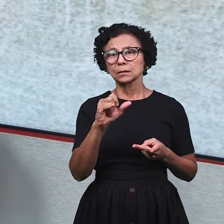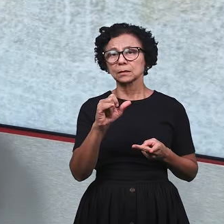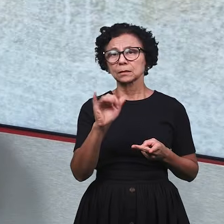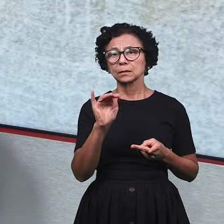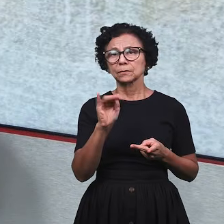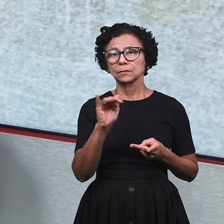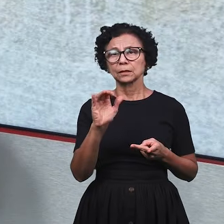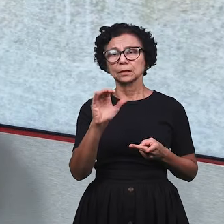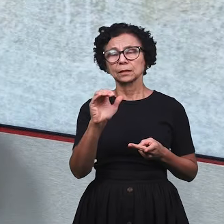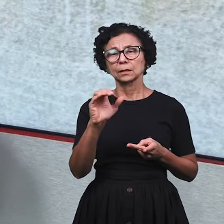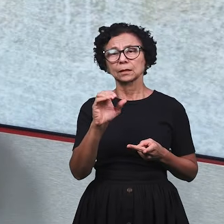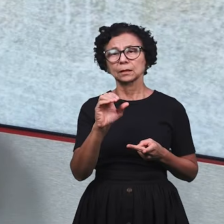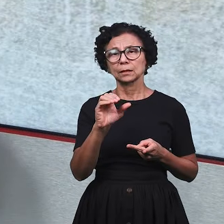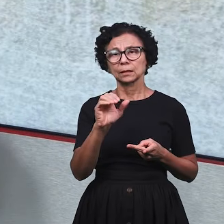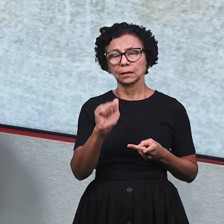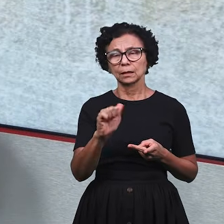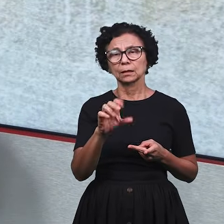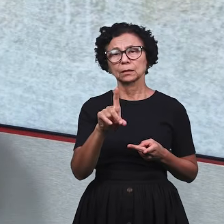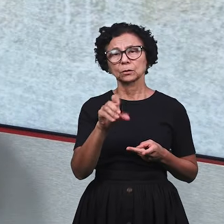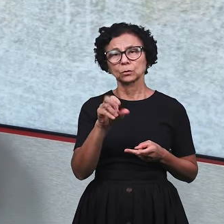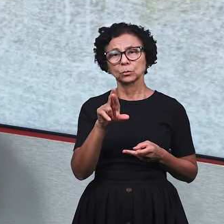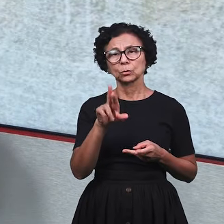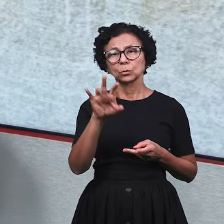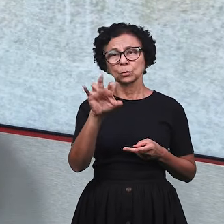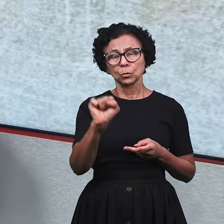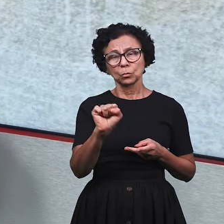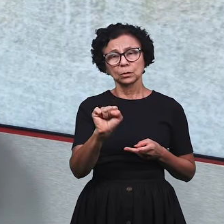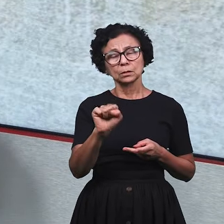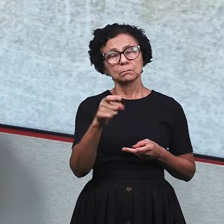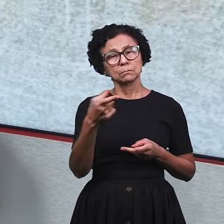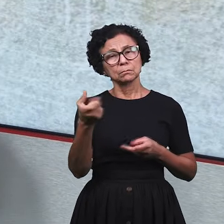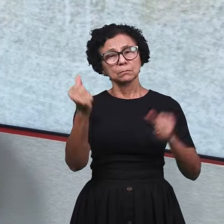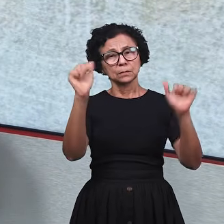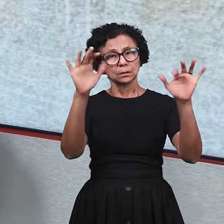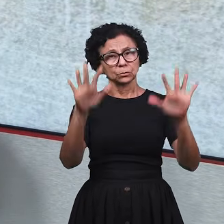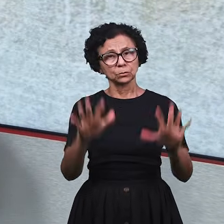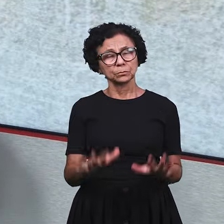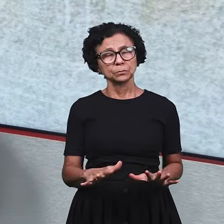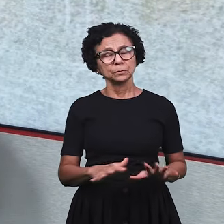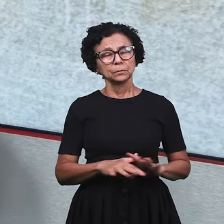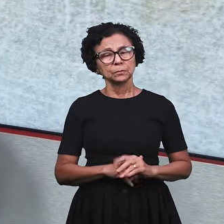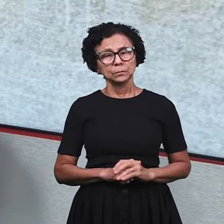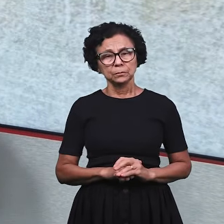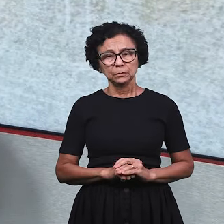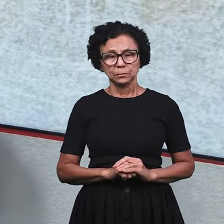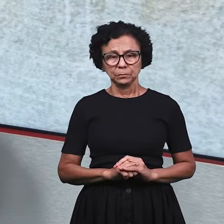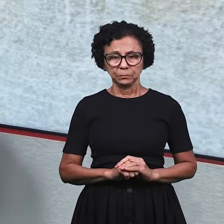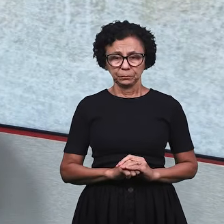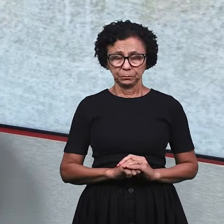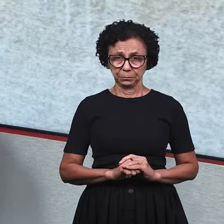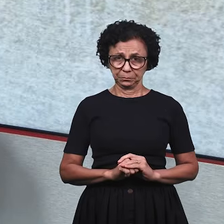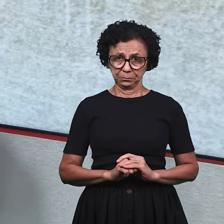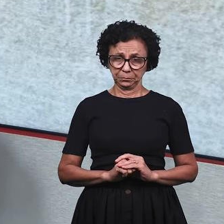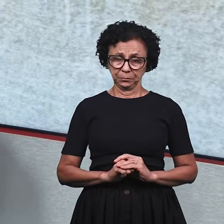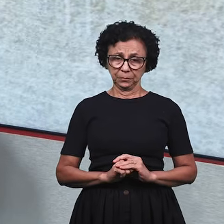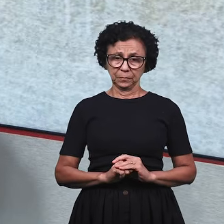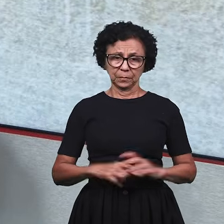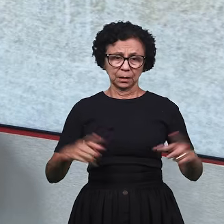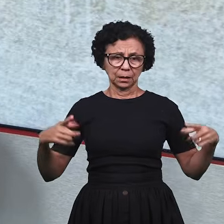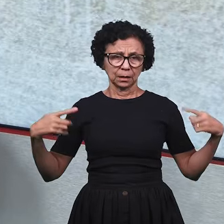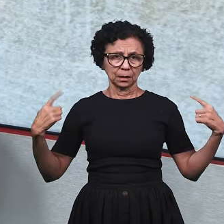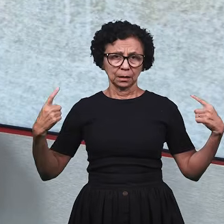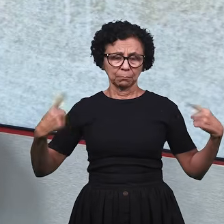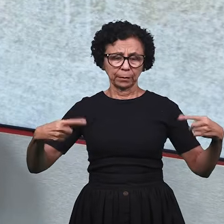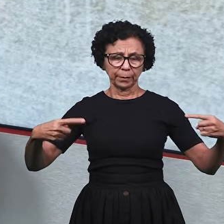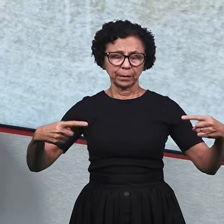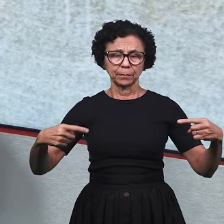felizes, pessoas abençoadas. Porque para promover a paz entre duas partes em conflito,